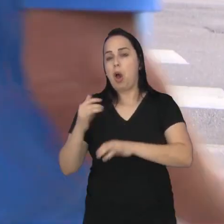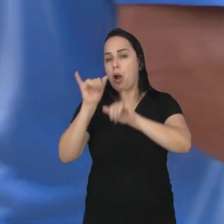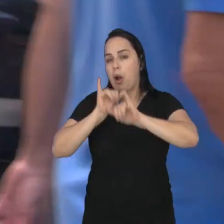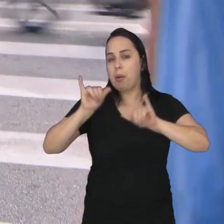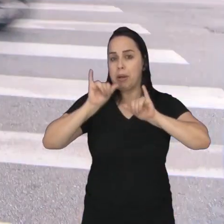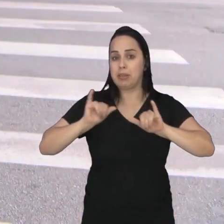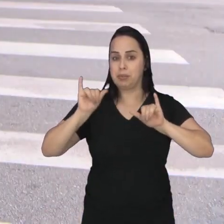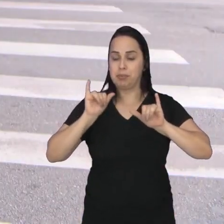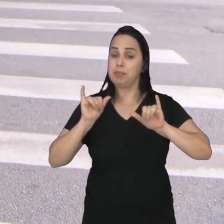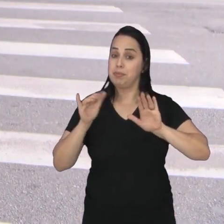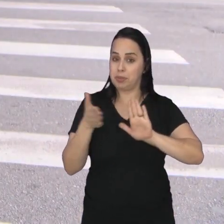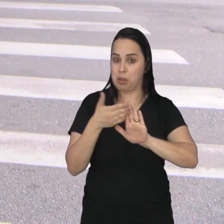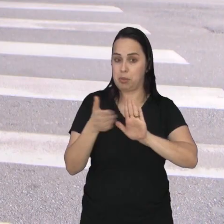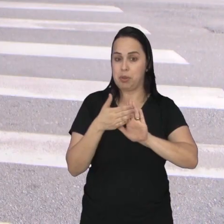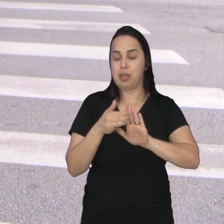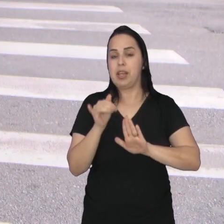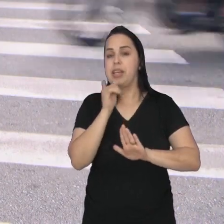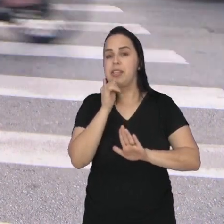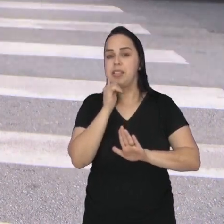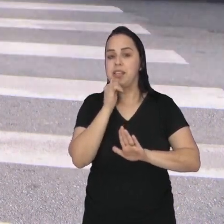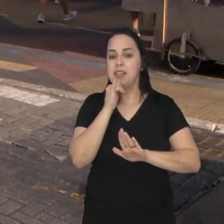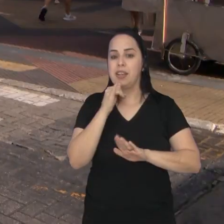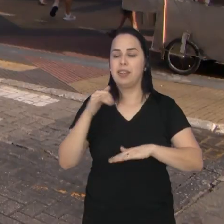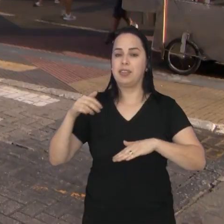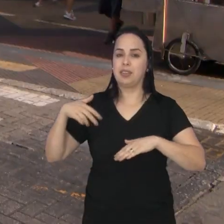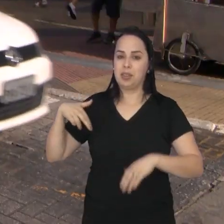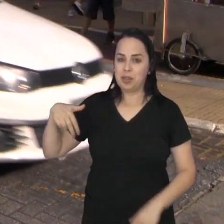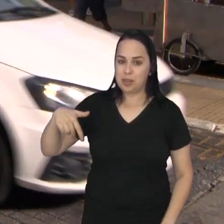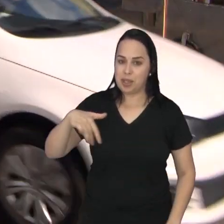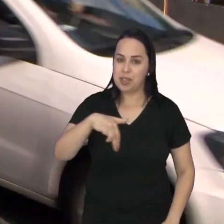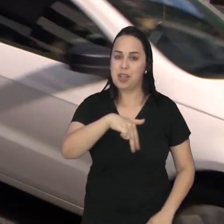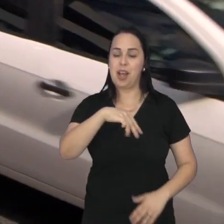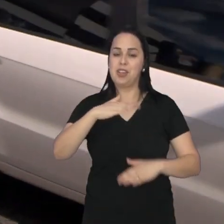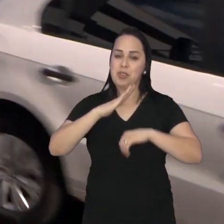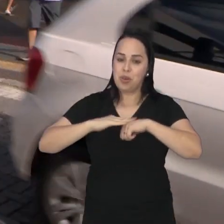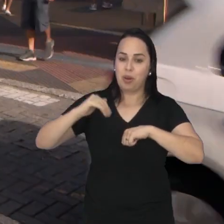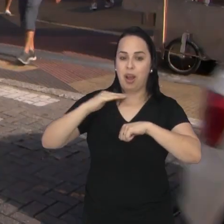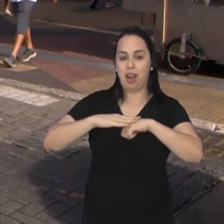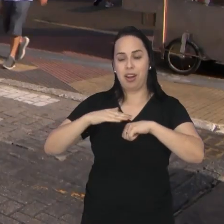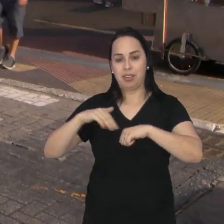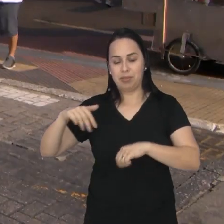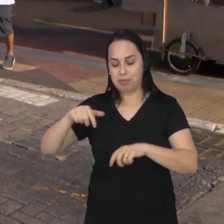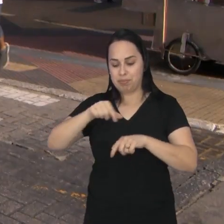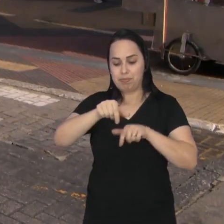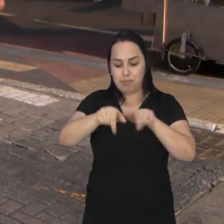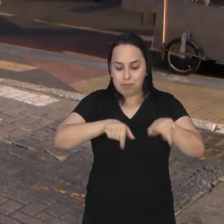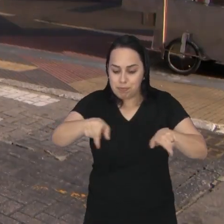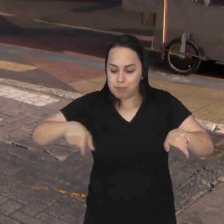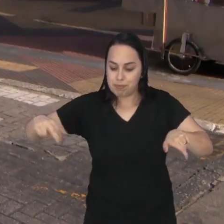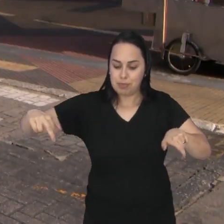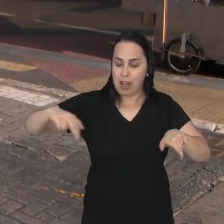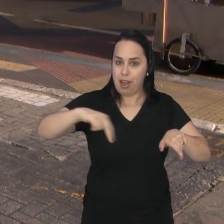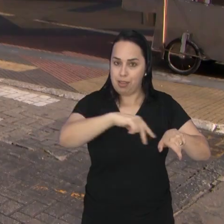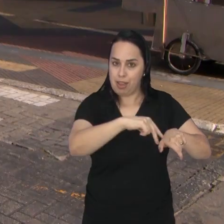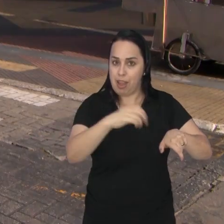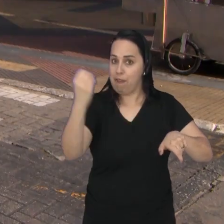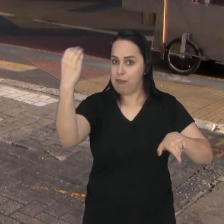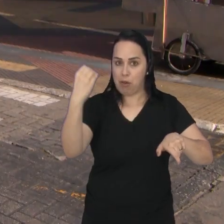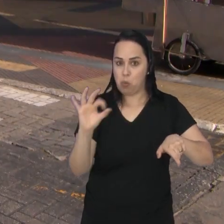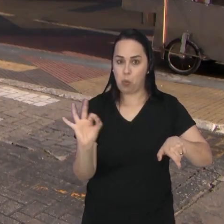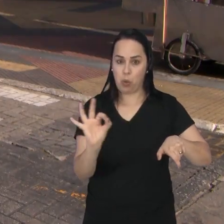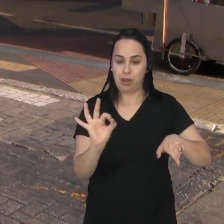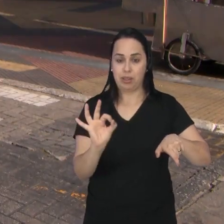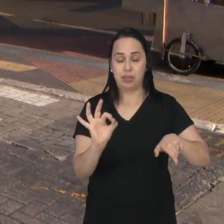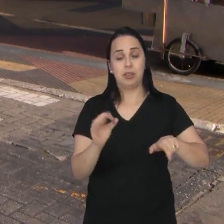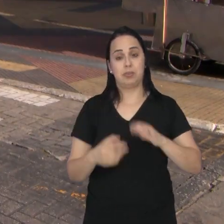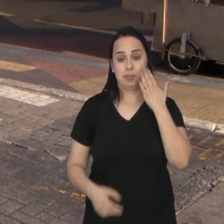foram criadas campanhas a partir de programas, como o Sinal de Gentileza, que tem ações educativas em faixas de pedestres